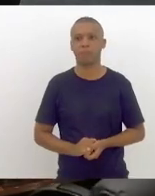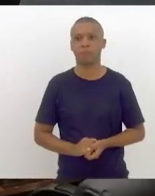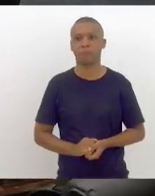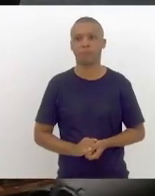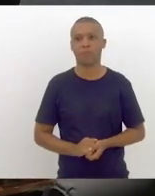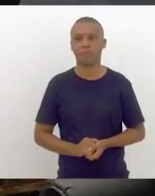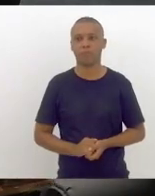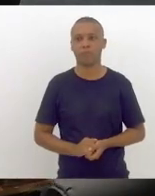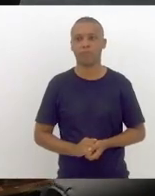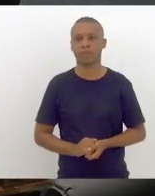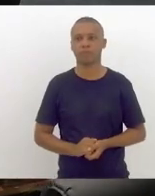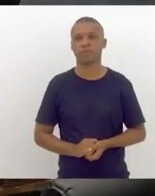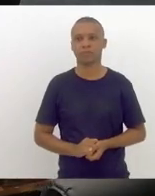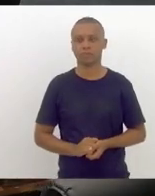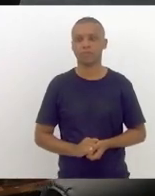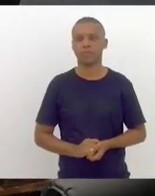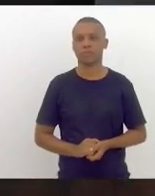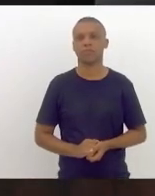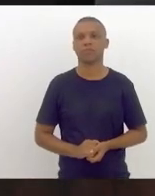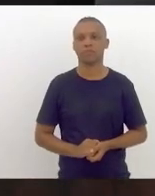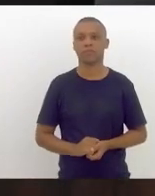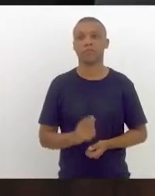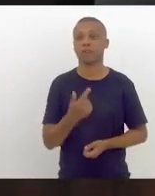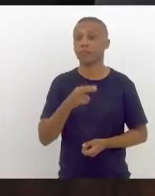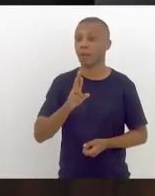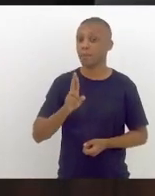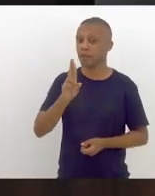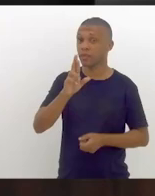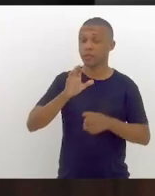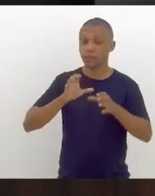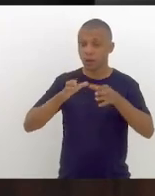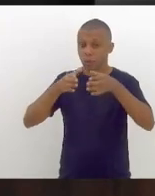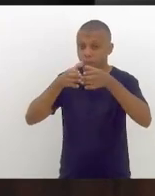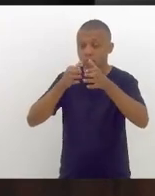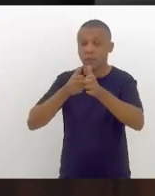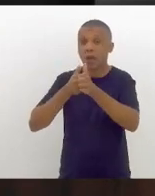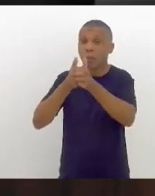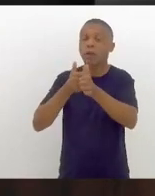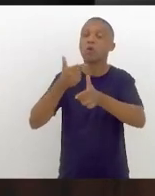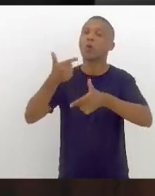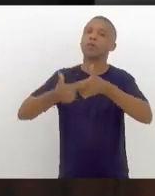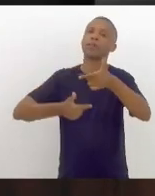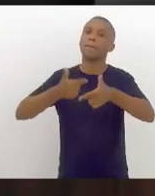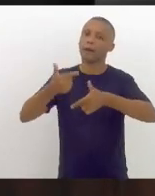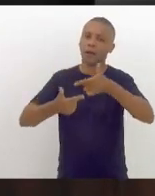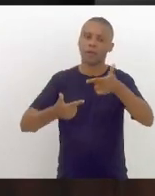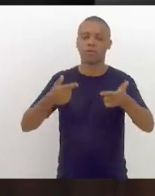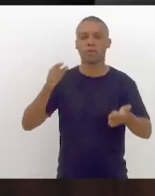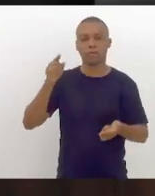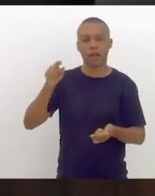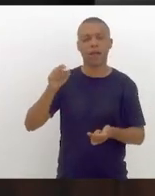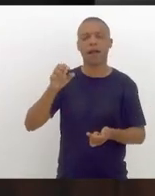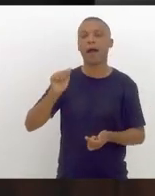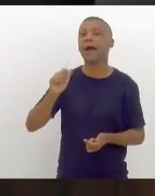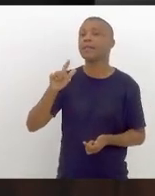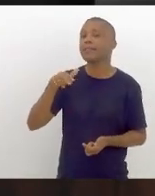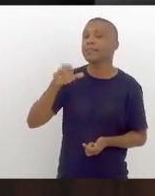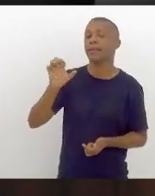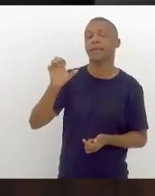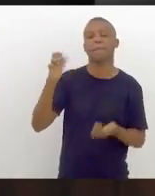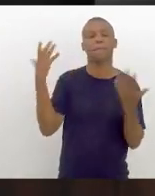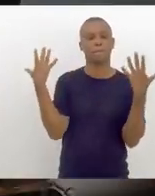a nossa representante das comissões que acompanham todo esse trabalho do audir lá Aline parabéns